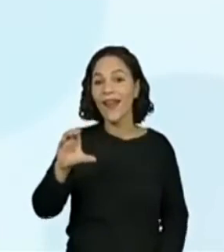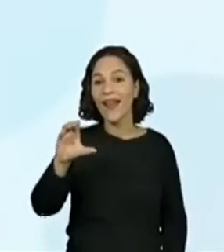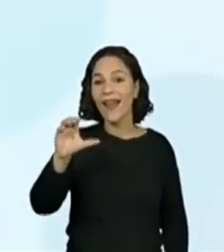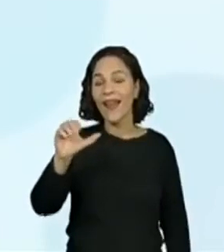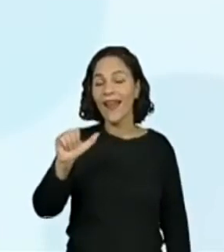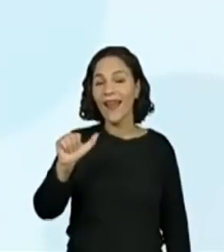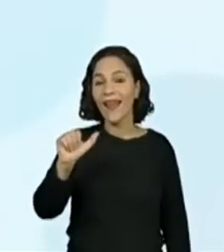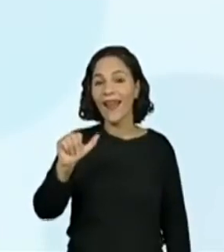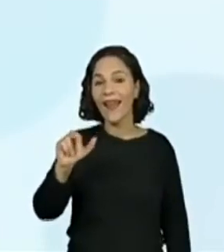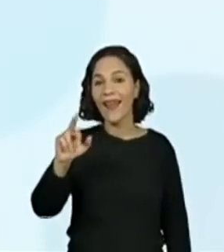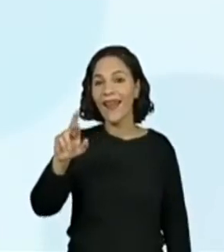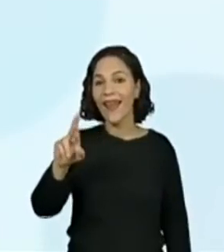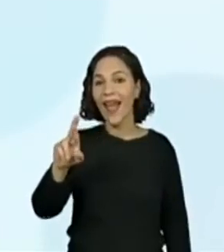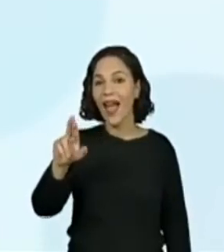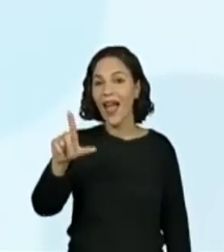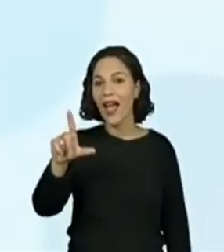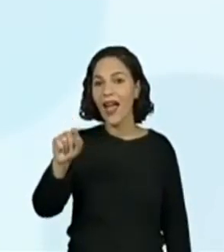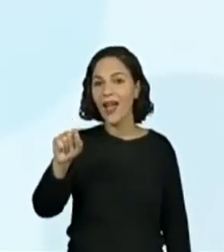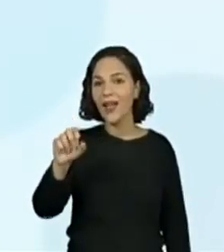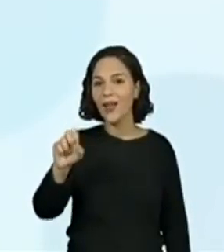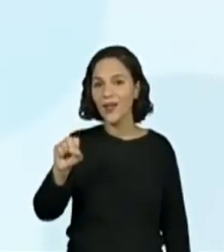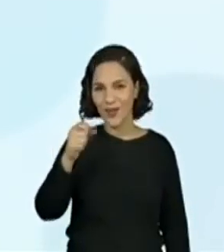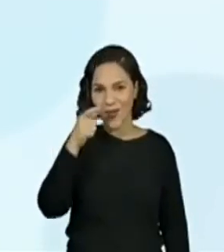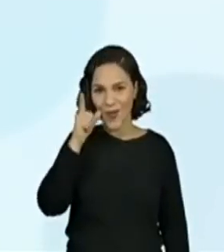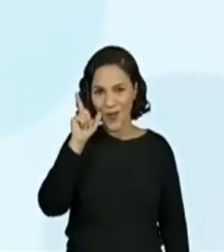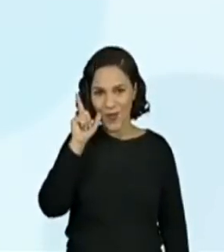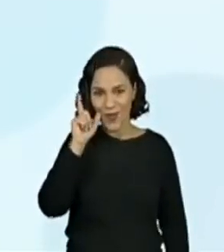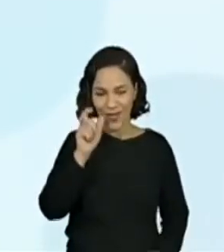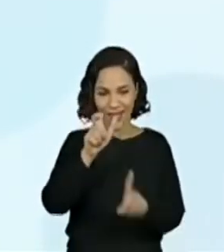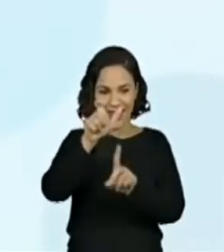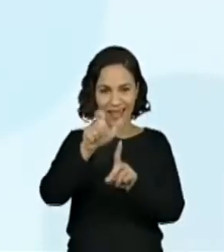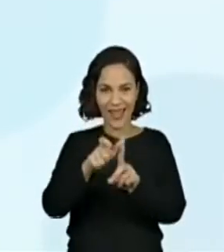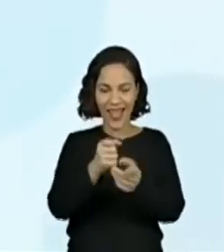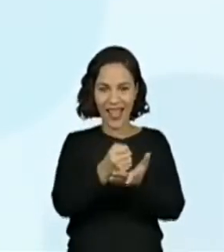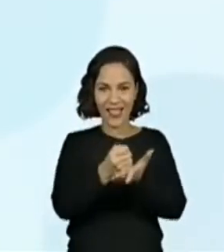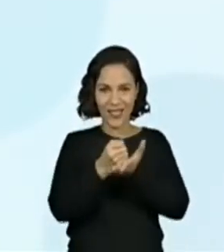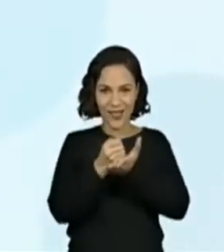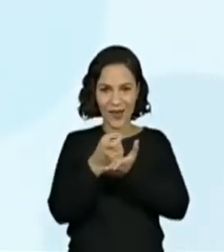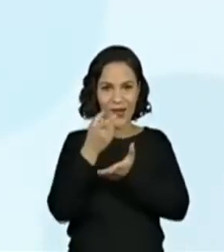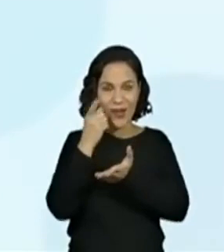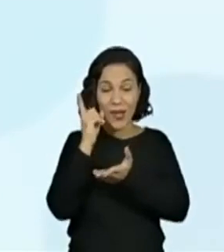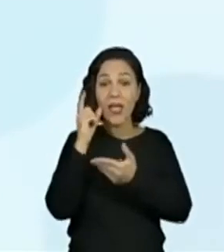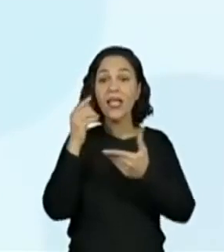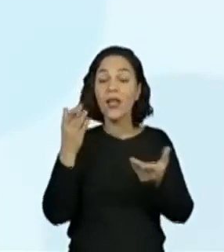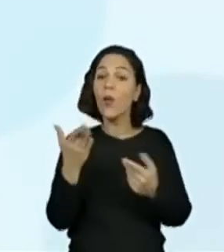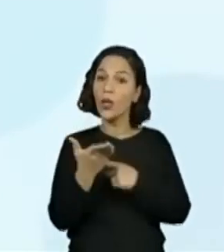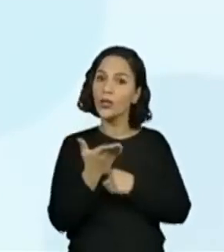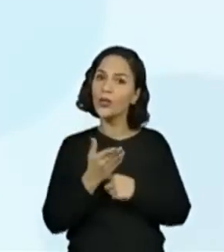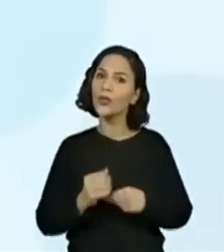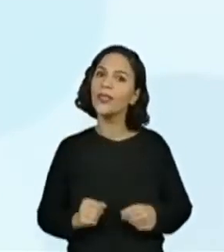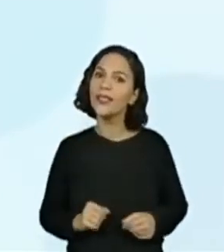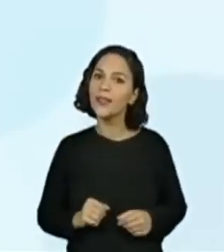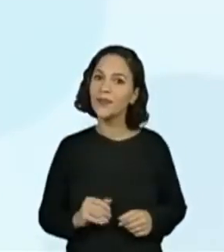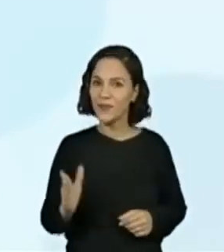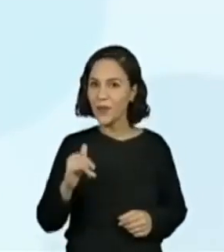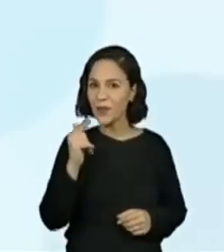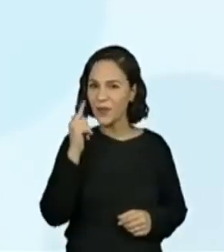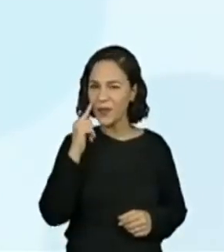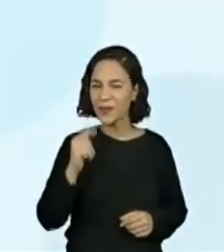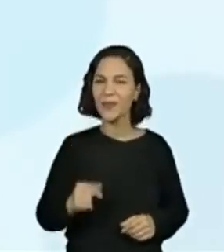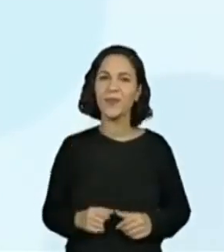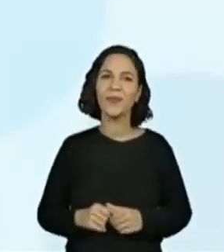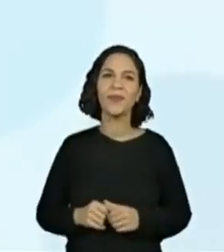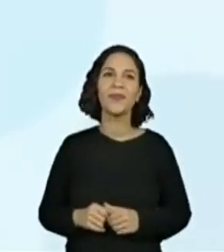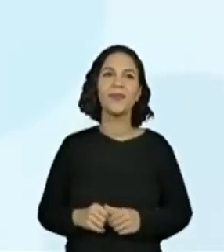Ih, agora ficou fácil. Carne moída. O nome do nosso amigo, né, Carlos, vou ajuda. Vou escrever Carlos. Olha lá como